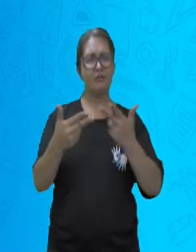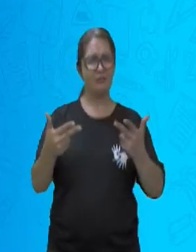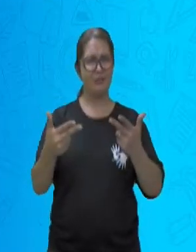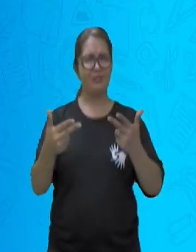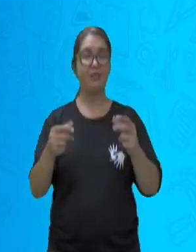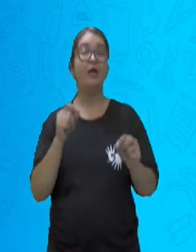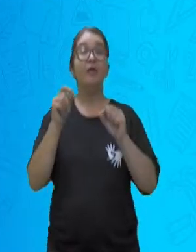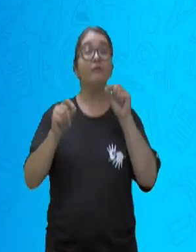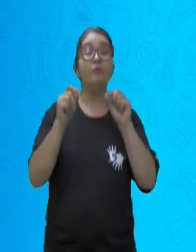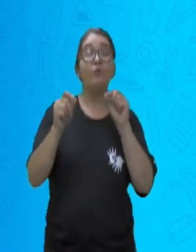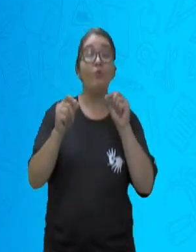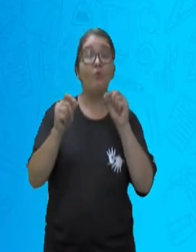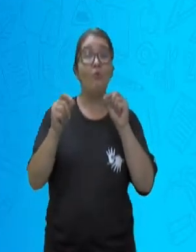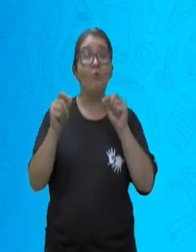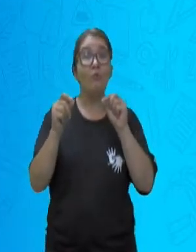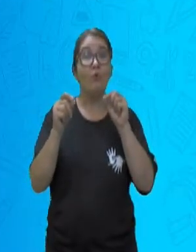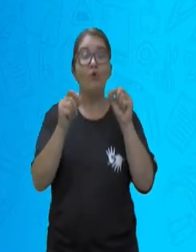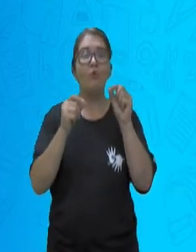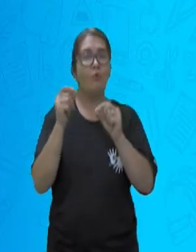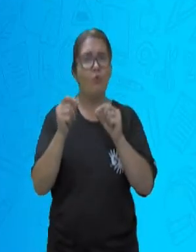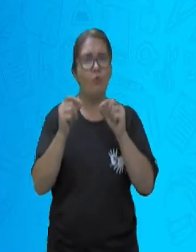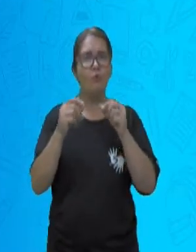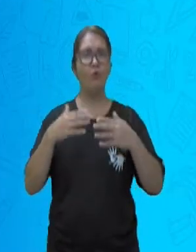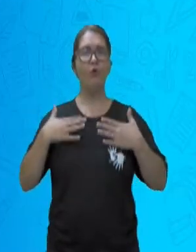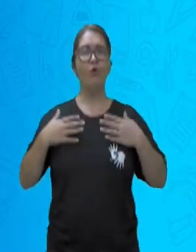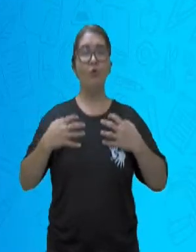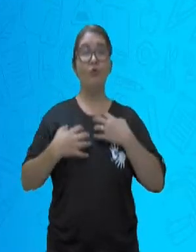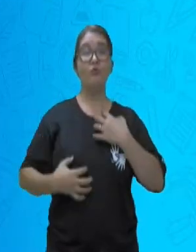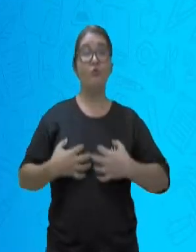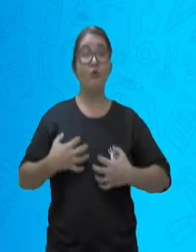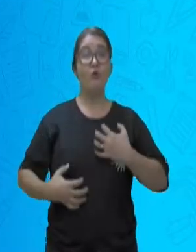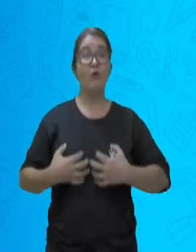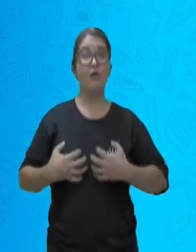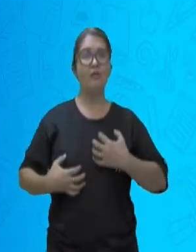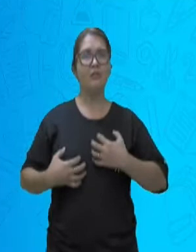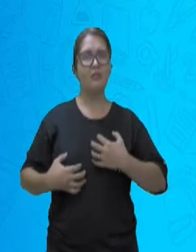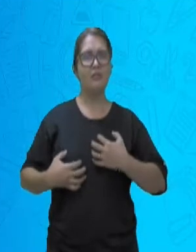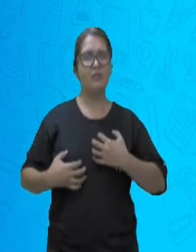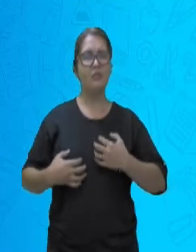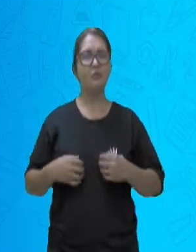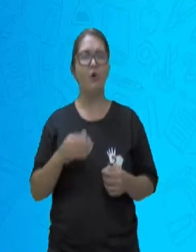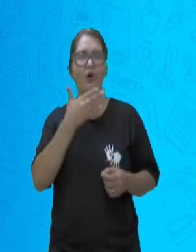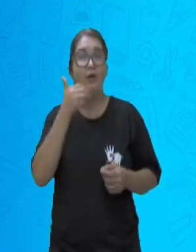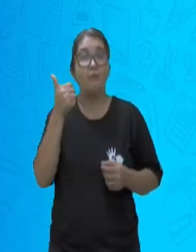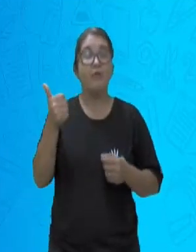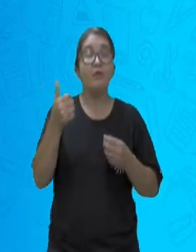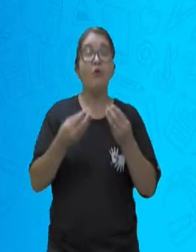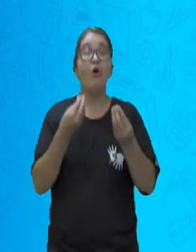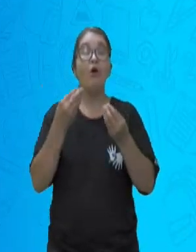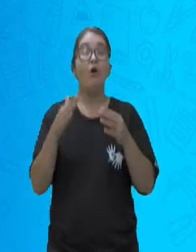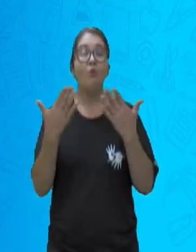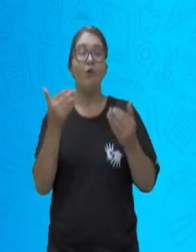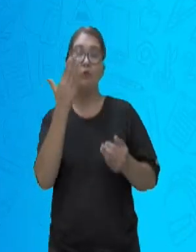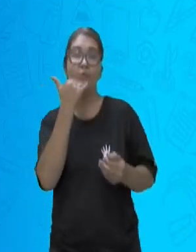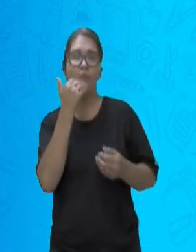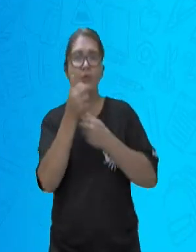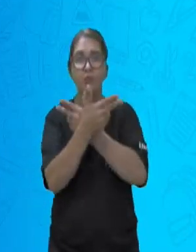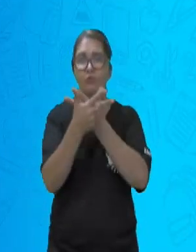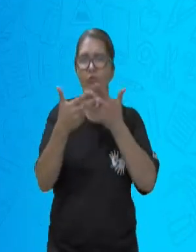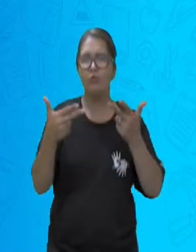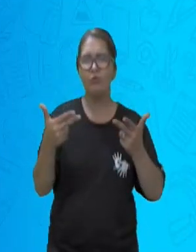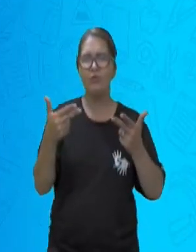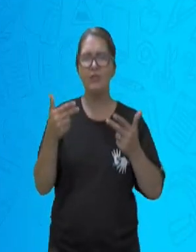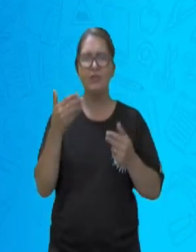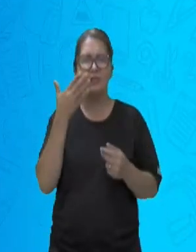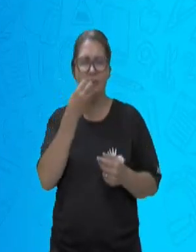funcionamento e a regulação do nosso organismo. Hoje vamos abordar um pouco mais sobre esses três temas: